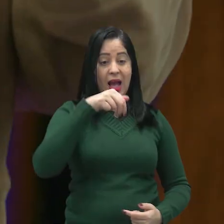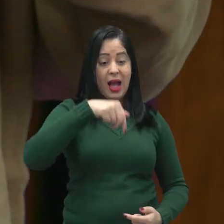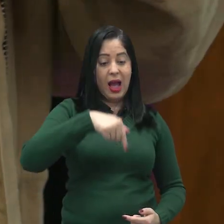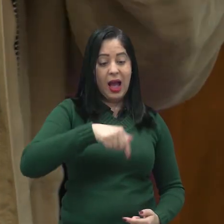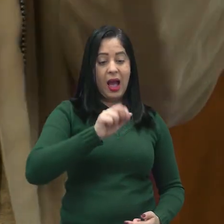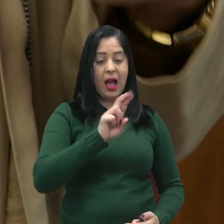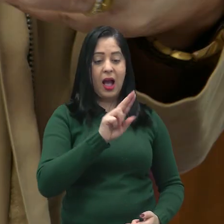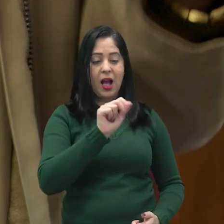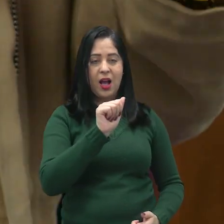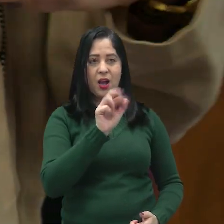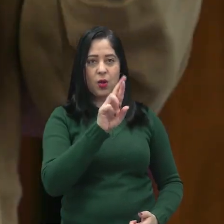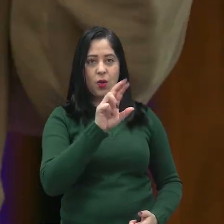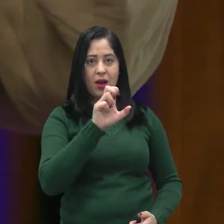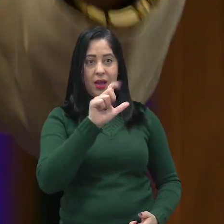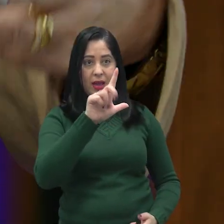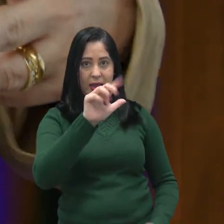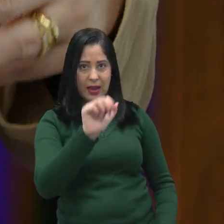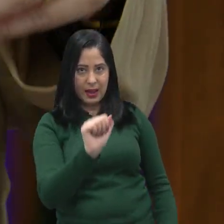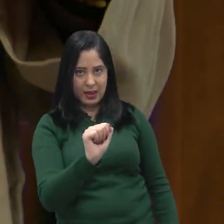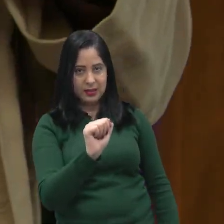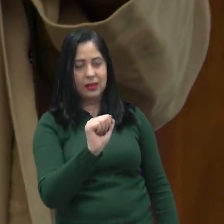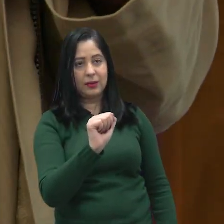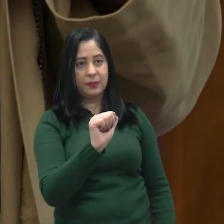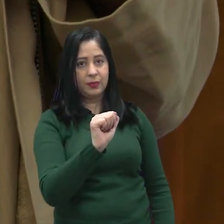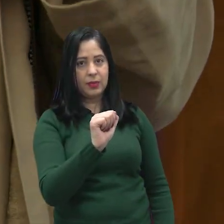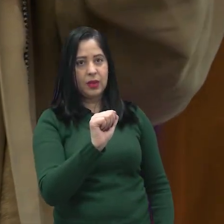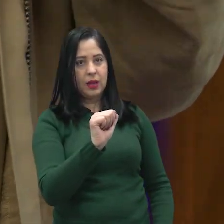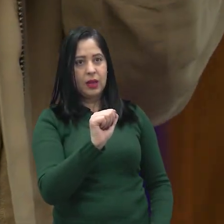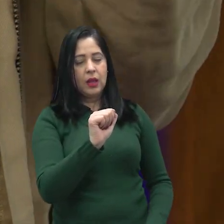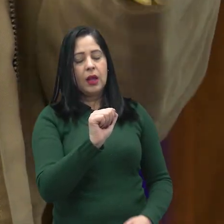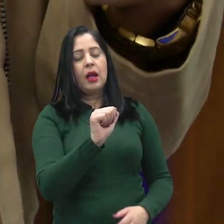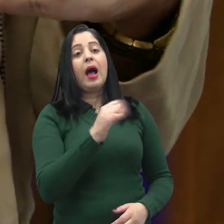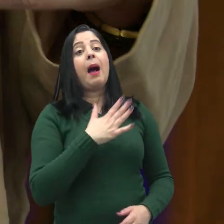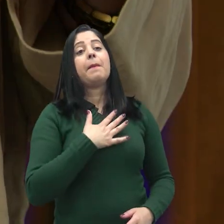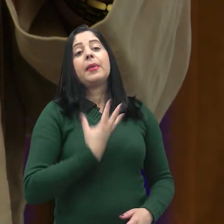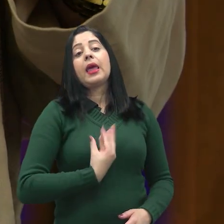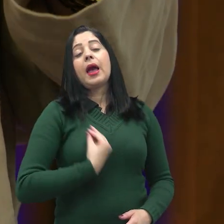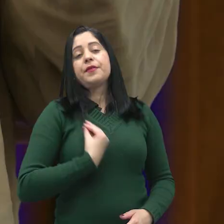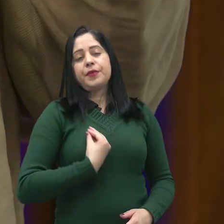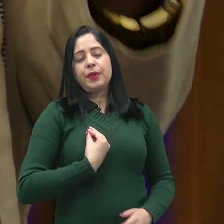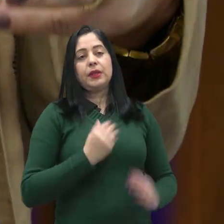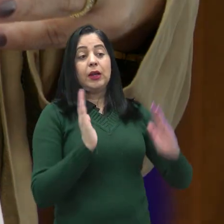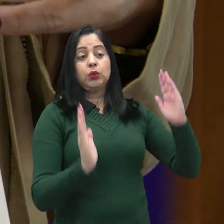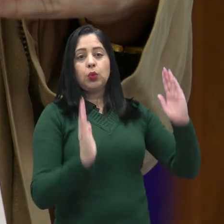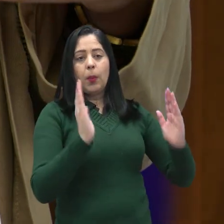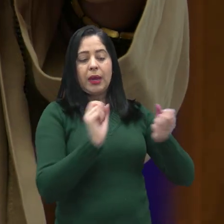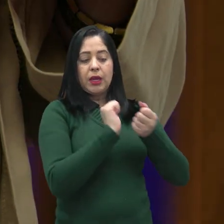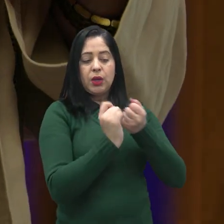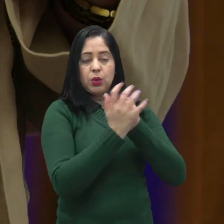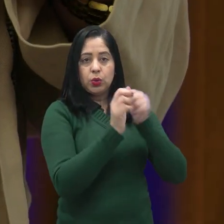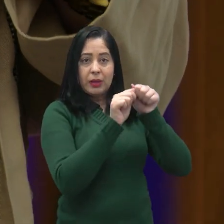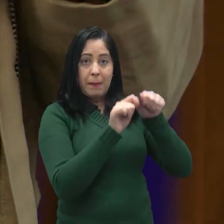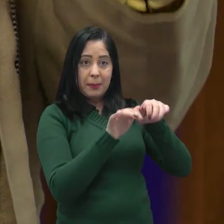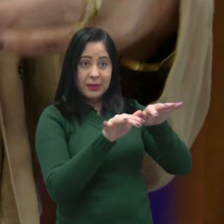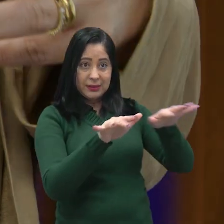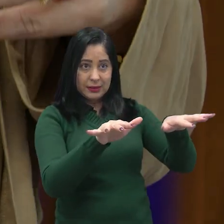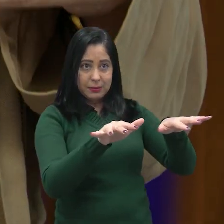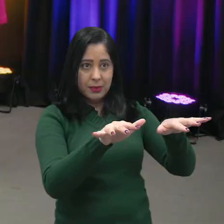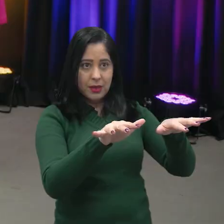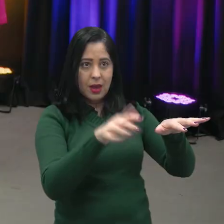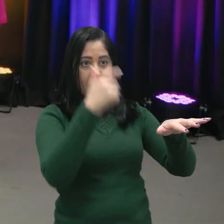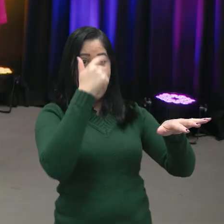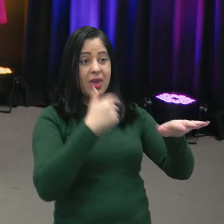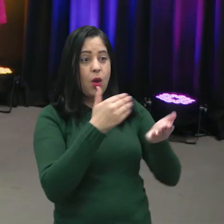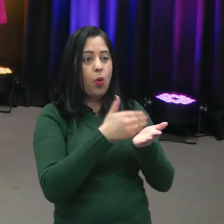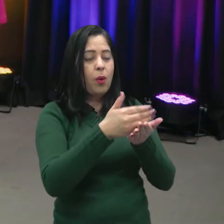ela começou na minha vida por um processo de cura também, onde a arte, durante a pandemia, foi